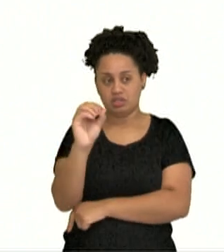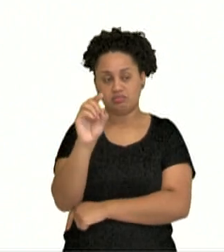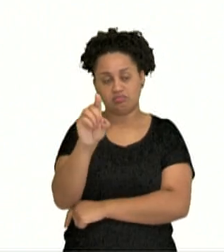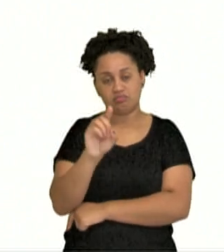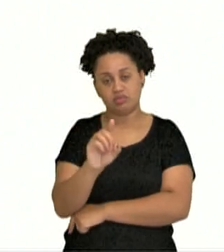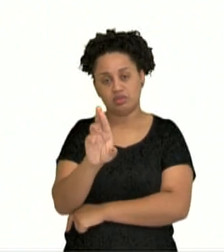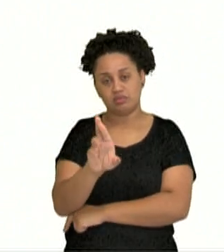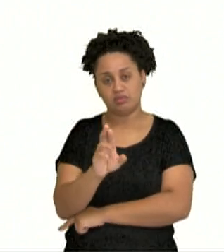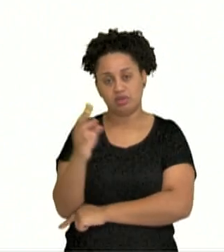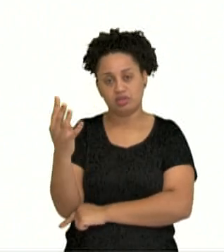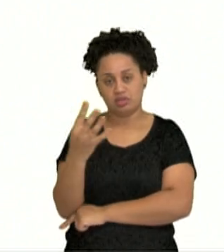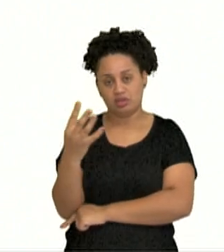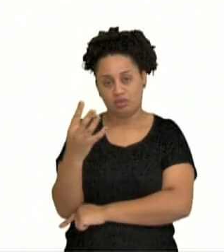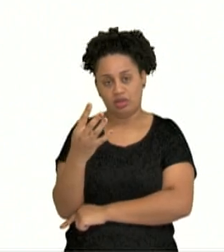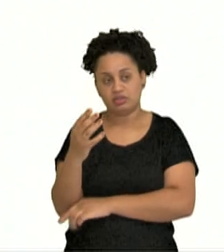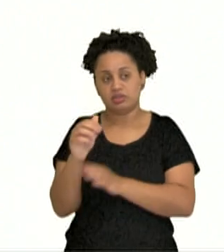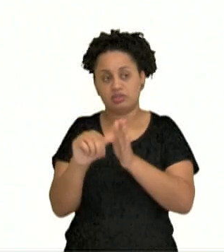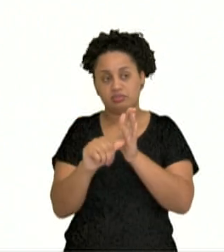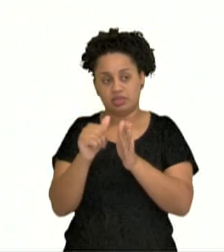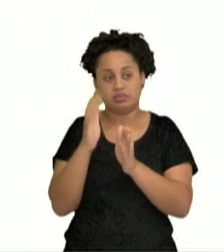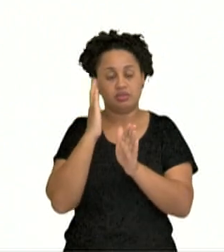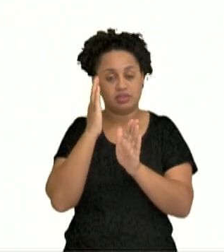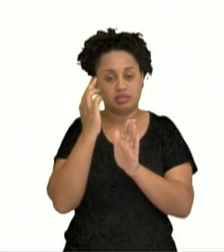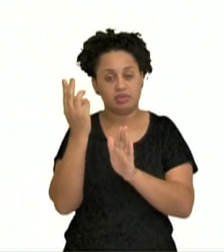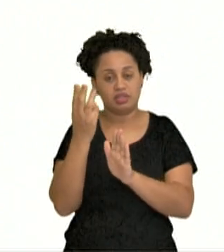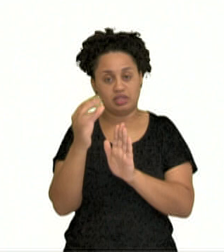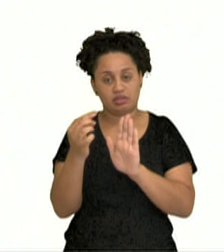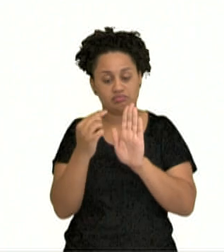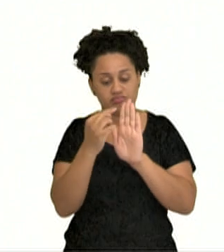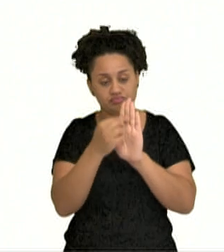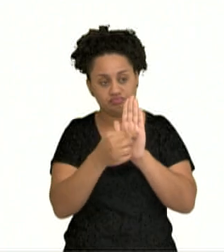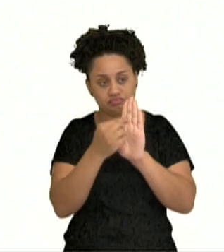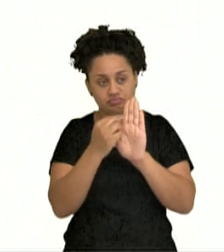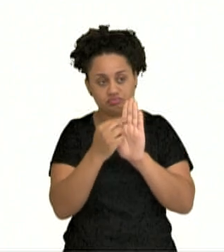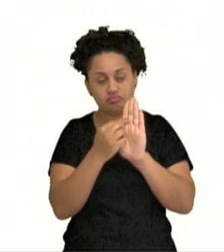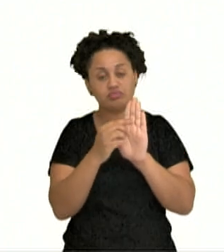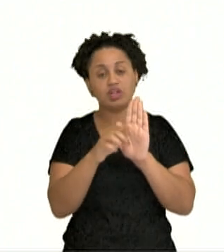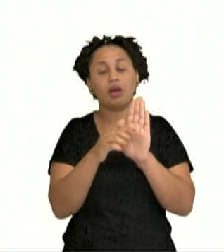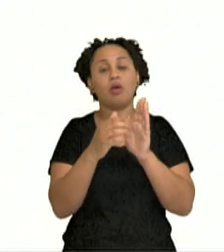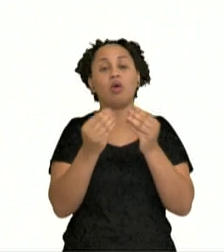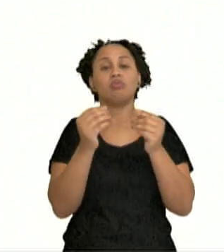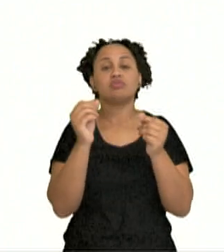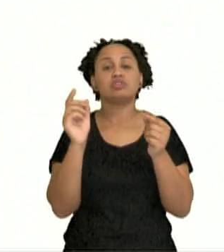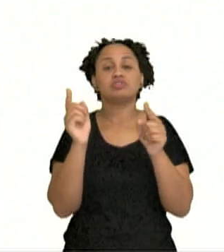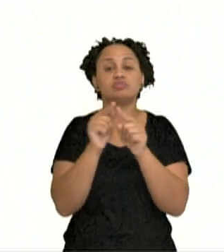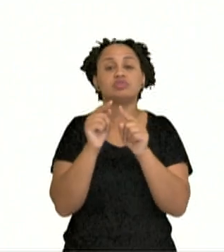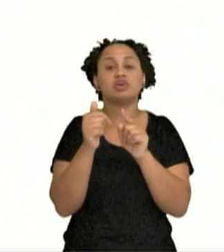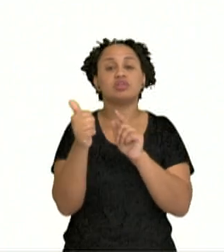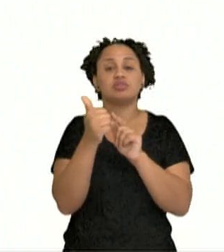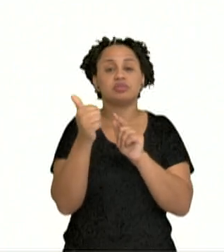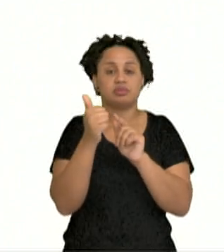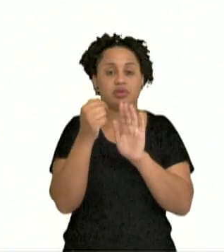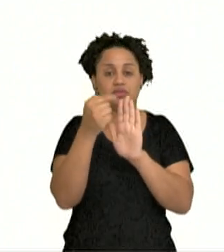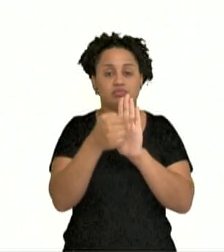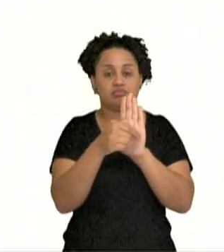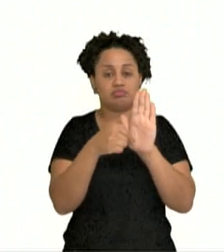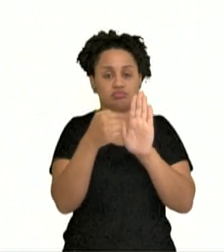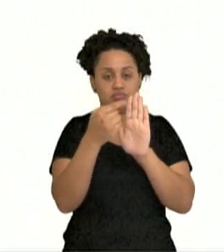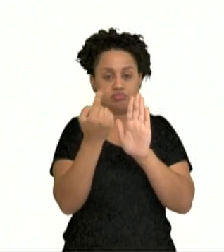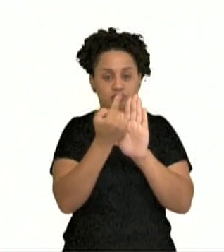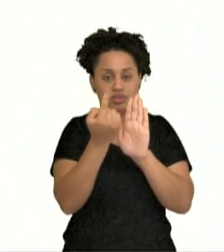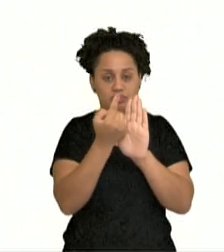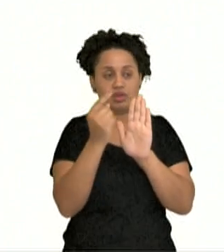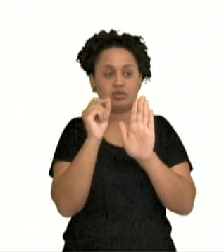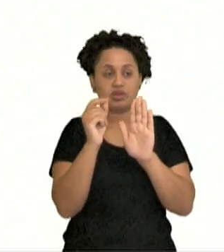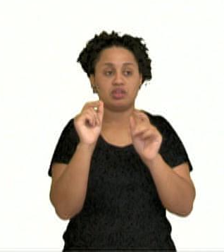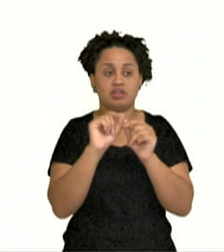primeira determinação é 30 graus. E aí, a redução ao primeiro quadrante você só faz para